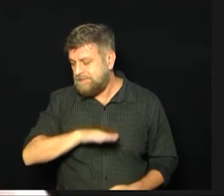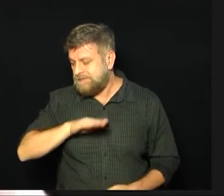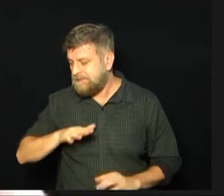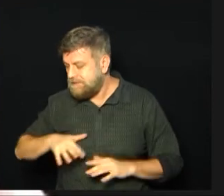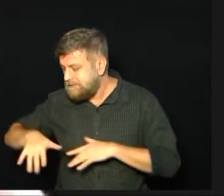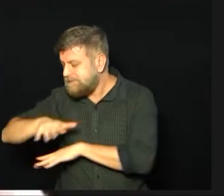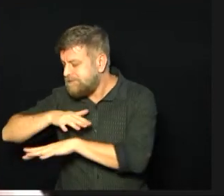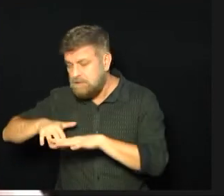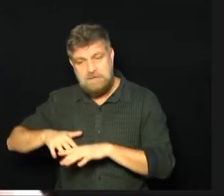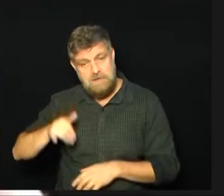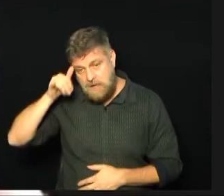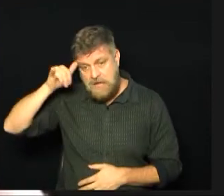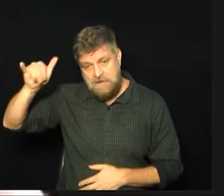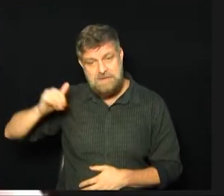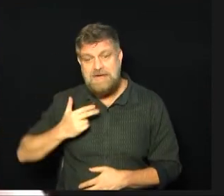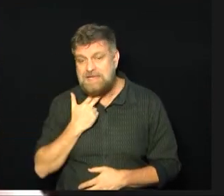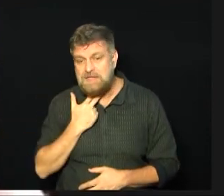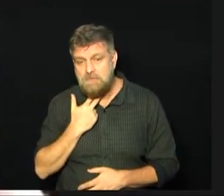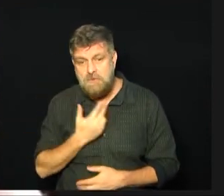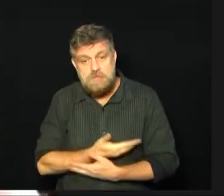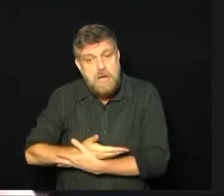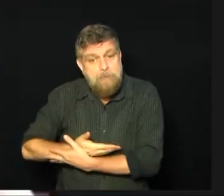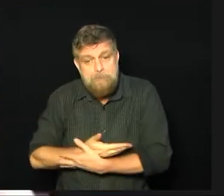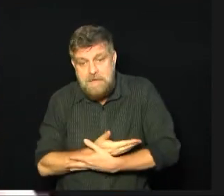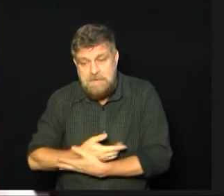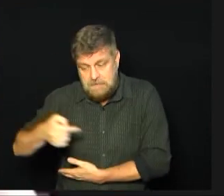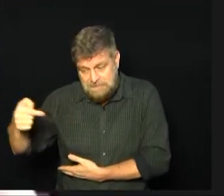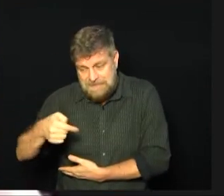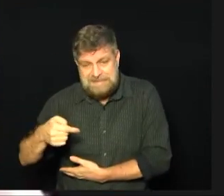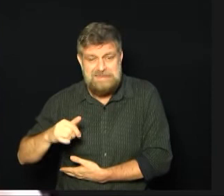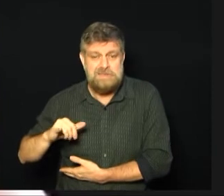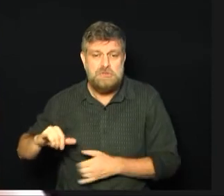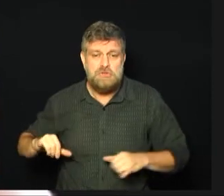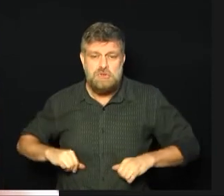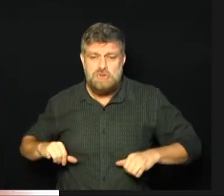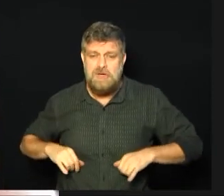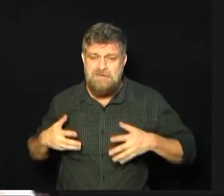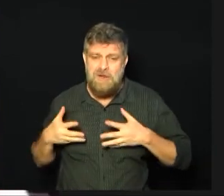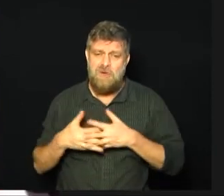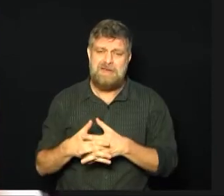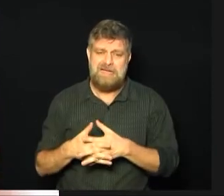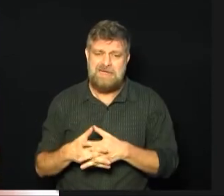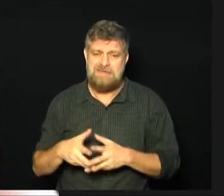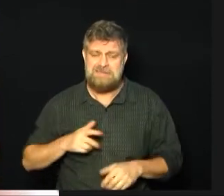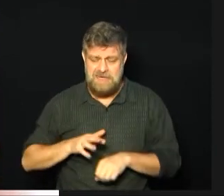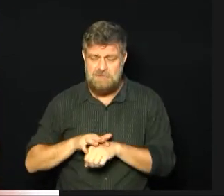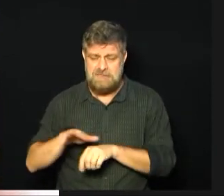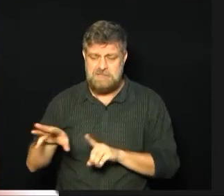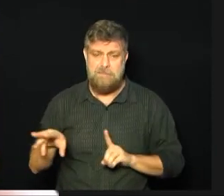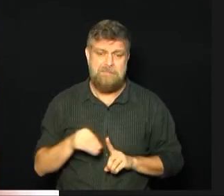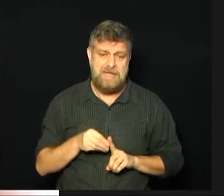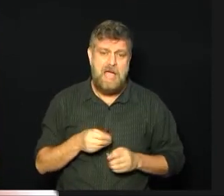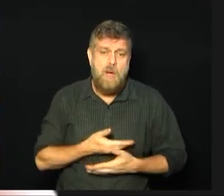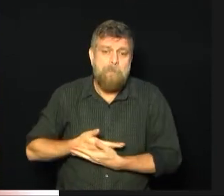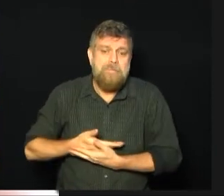né, de crianças muito pequenininhas, bebês, né, porque o bebê é mais complicado ficando doente. E